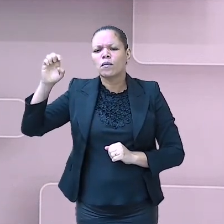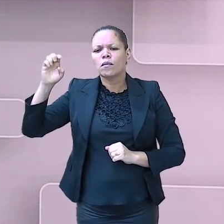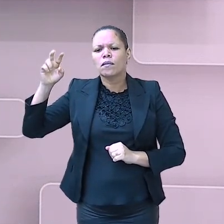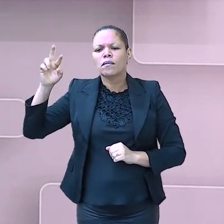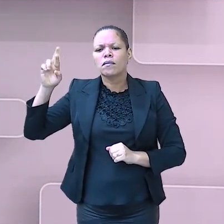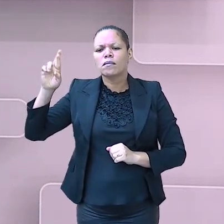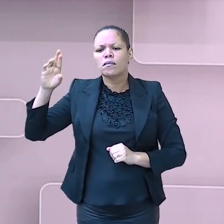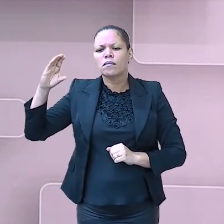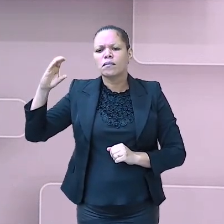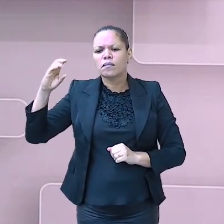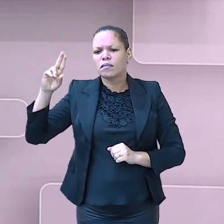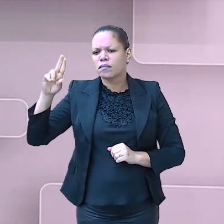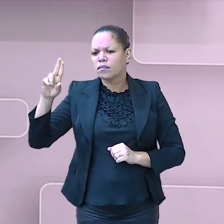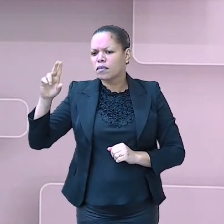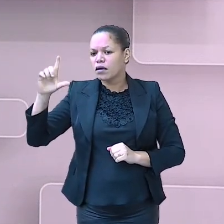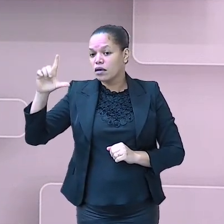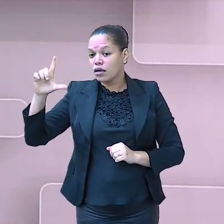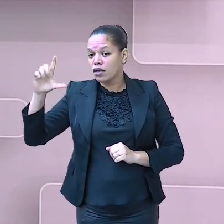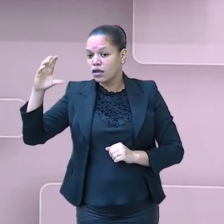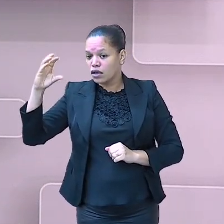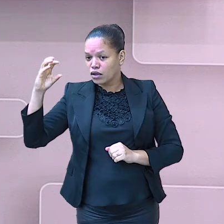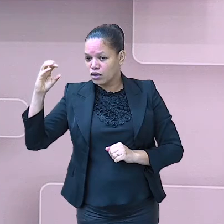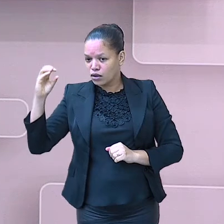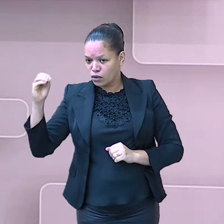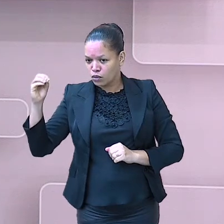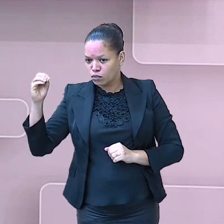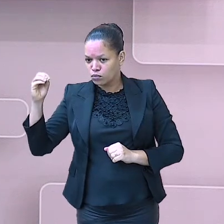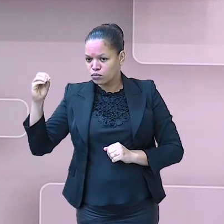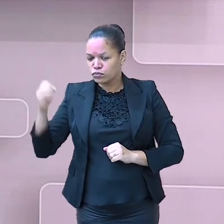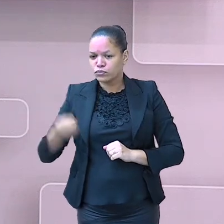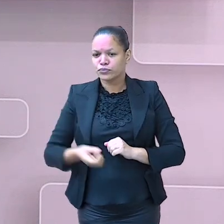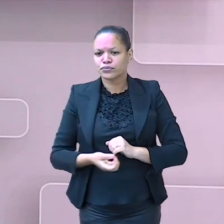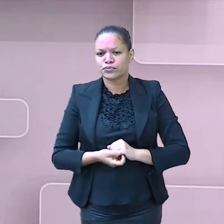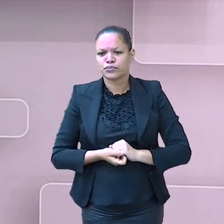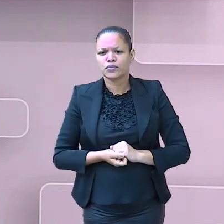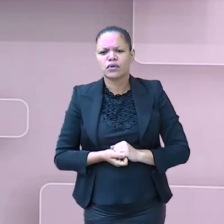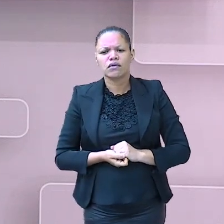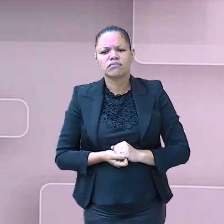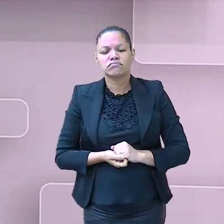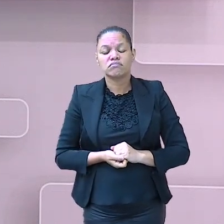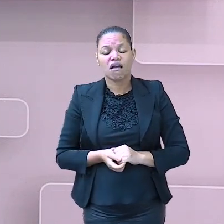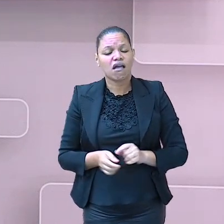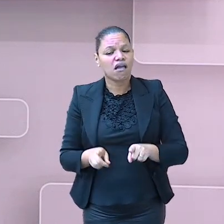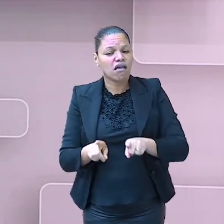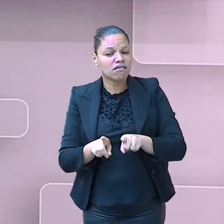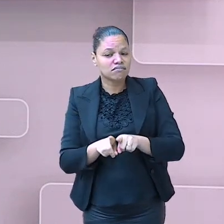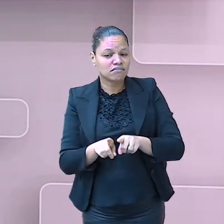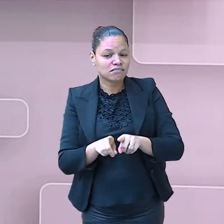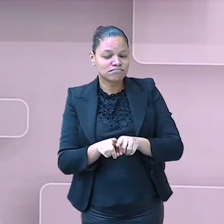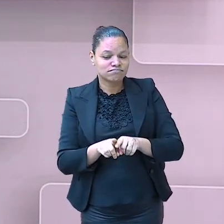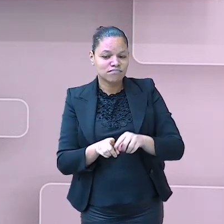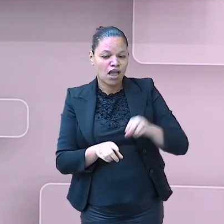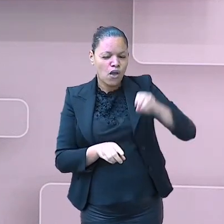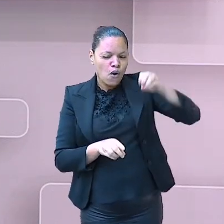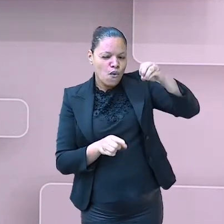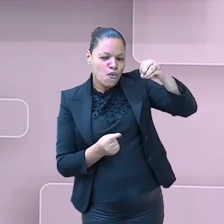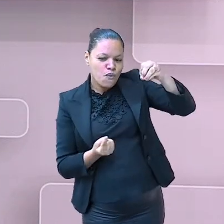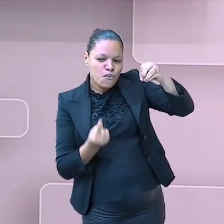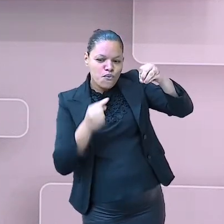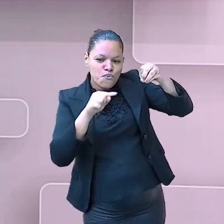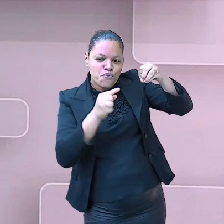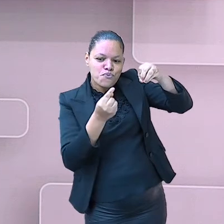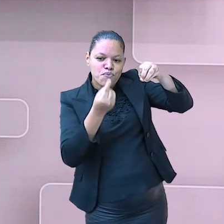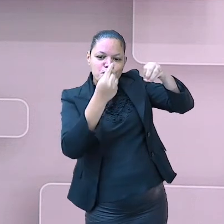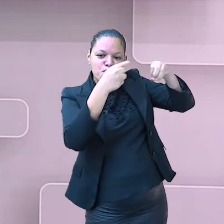proteção das brânquias é chamada opérculo. E eles têm uma fecundação externa, então